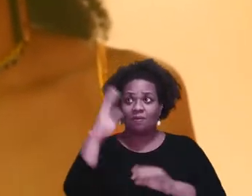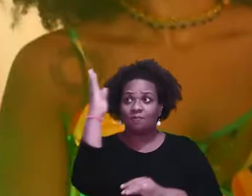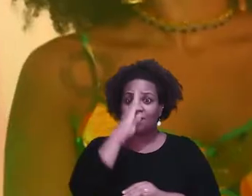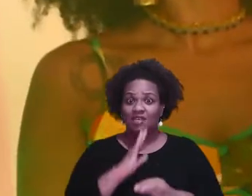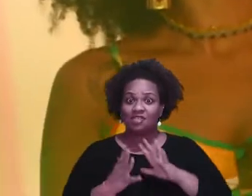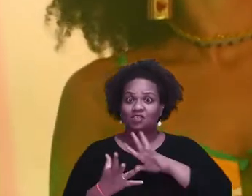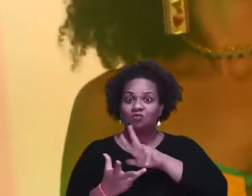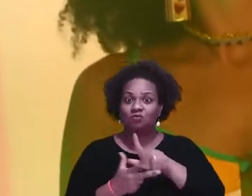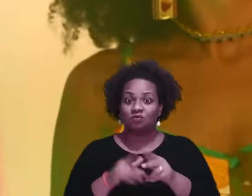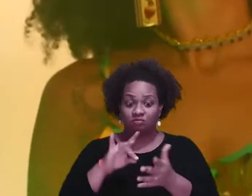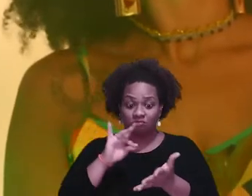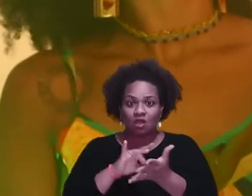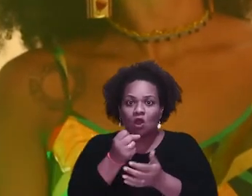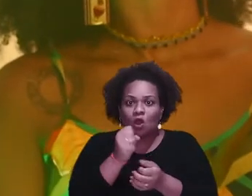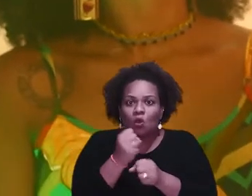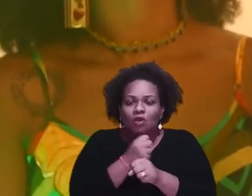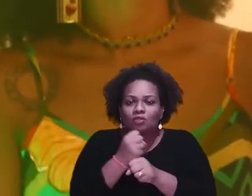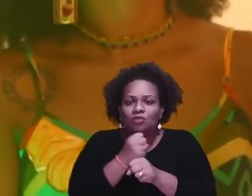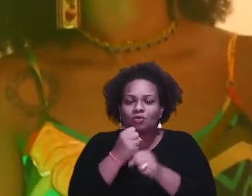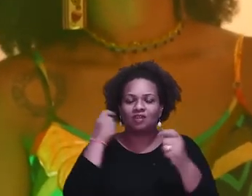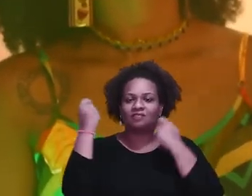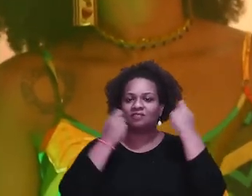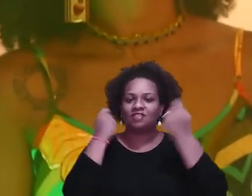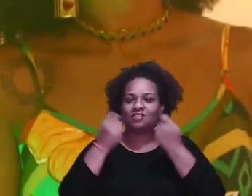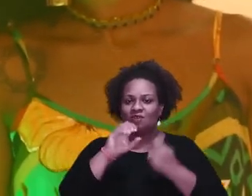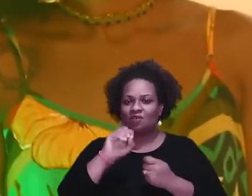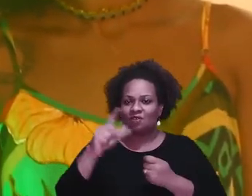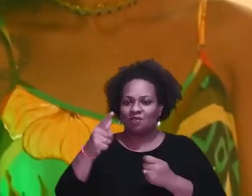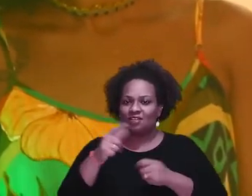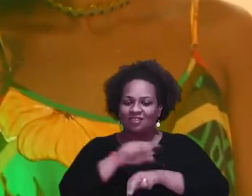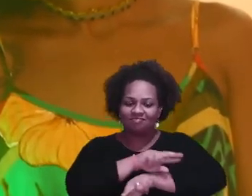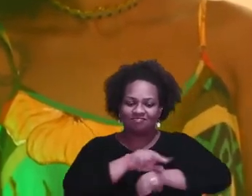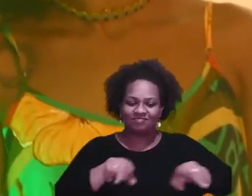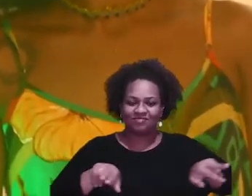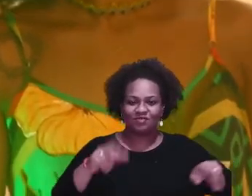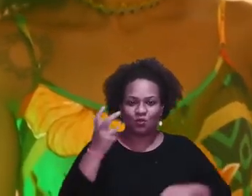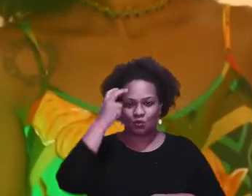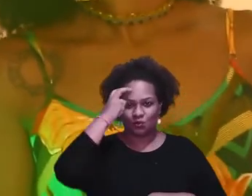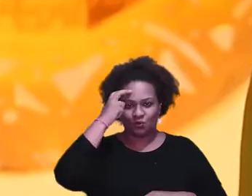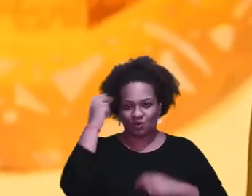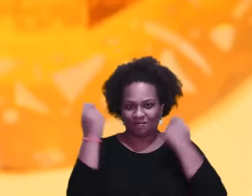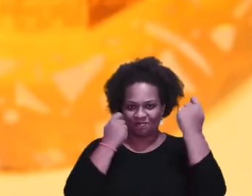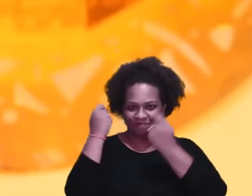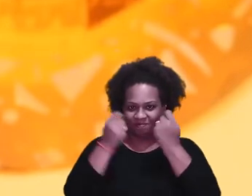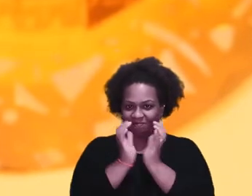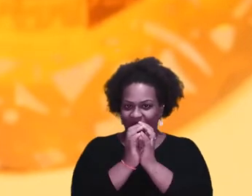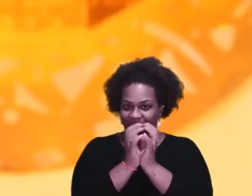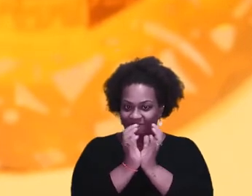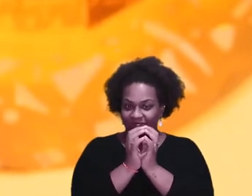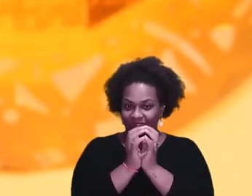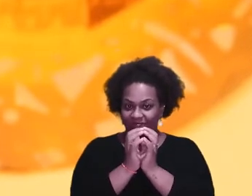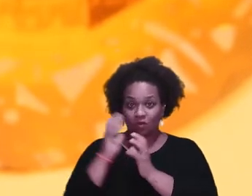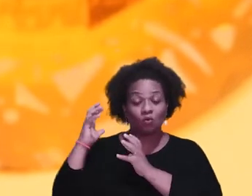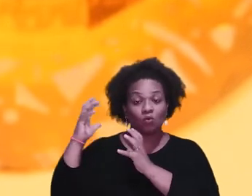mundo e consolida há 8 anos o Festival Coco de Roda Zumbi Olinda, recebendo toda a diversidade da cultura popular pernambucana. O Coco de Ubingada luta